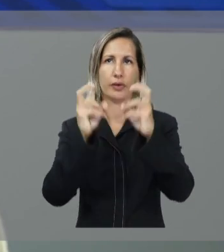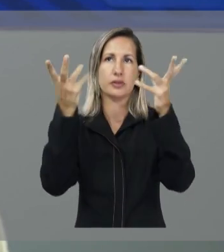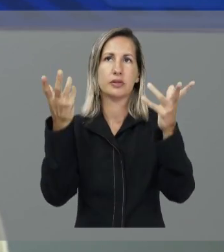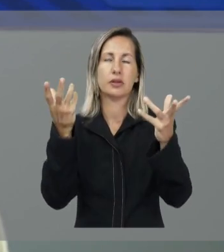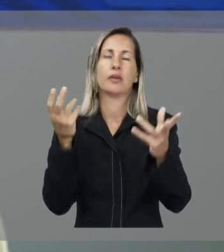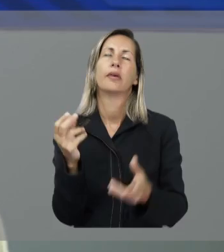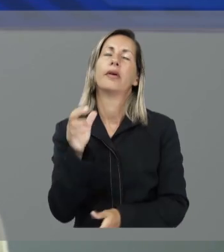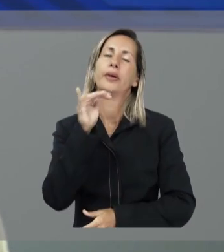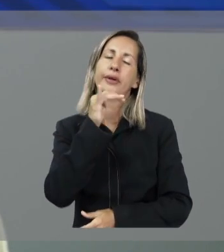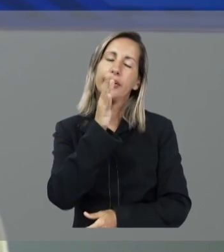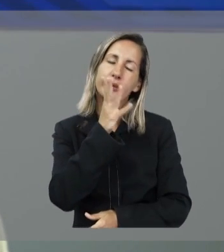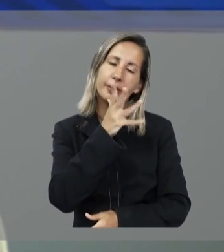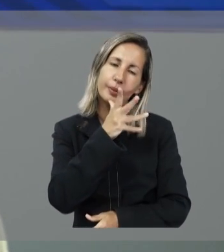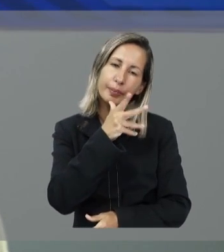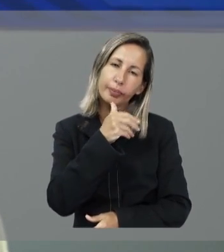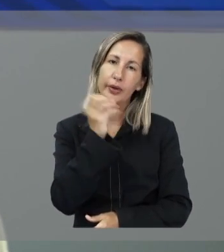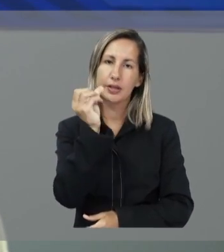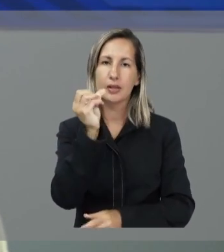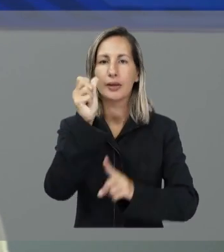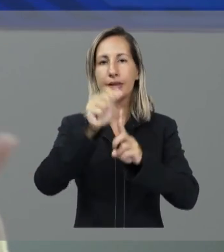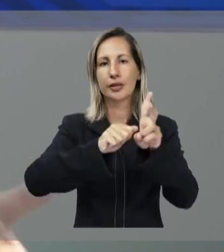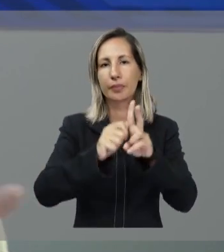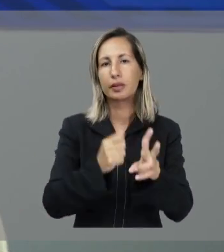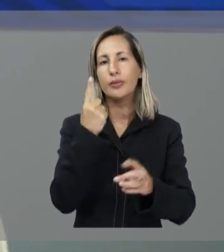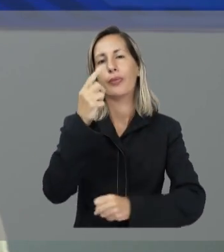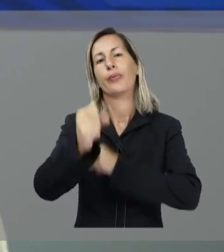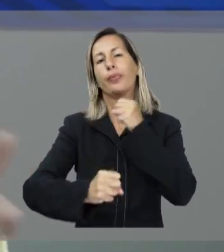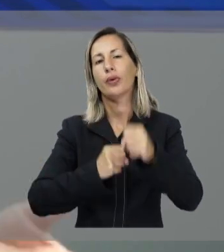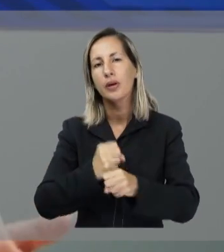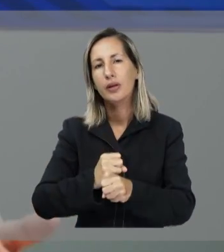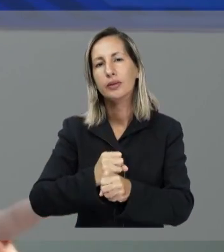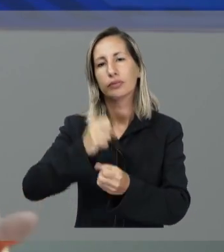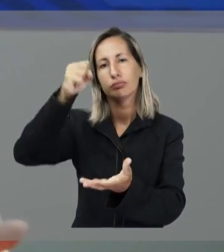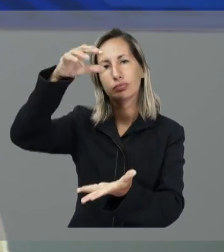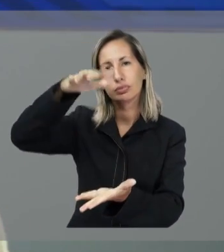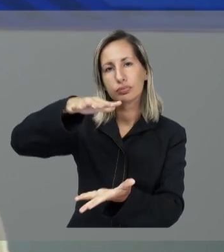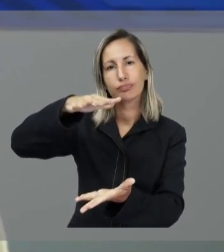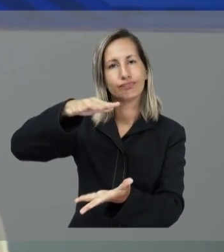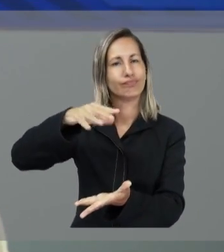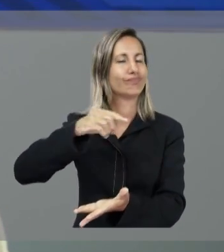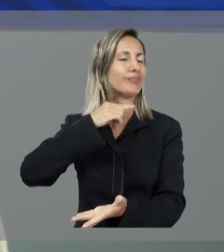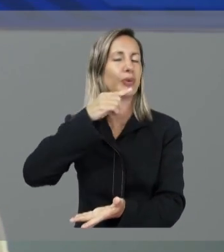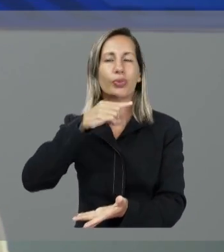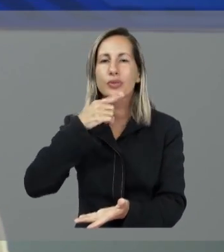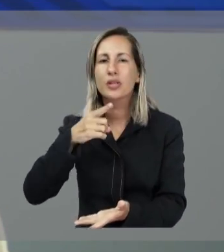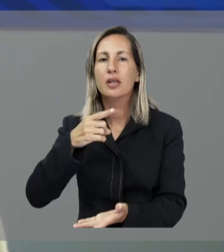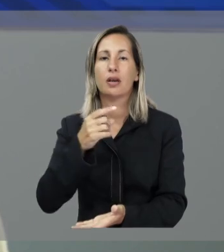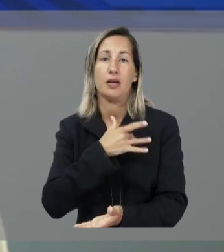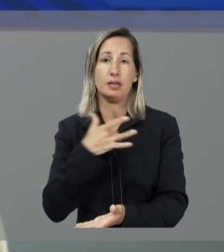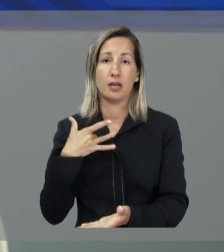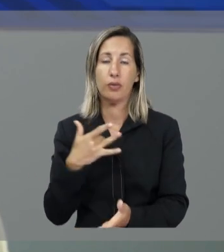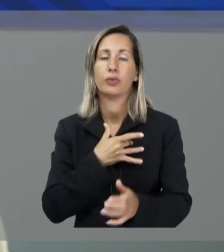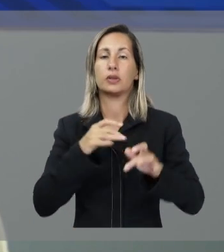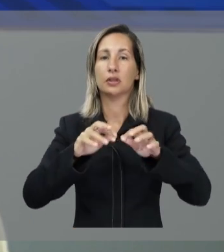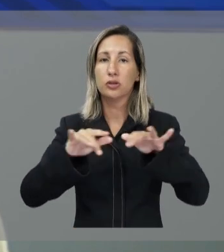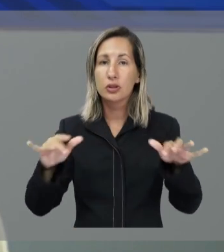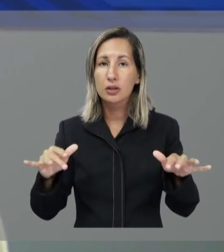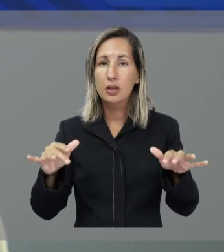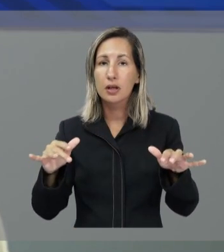exemplo, demora 6 meses, 1 ano para você fazer uma tomografia, uma ressonância, e às vezes não dá nem para tratar. Então, o Saúde Digital, ele